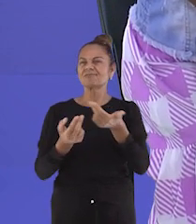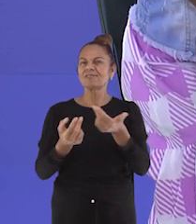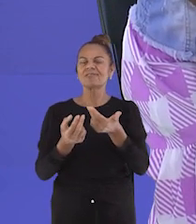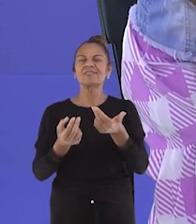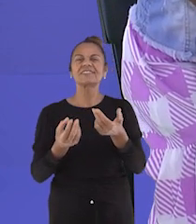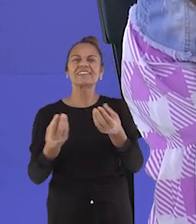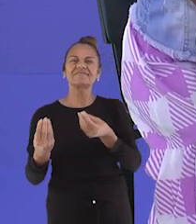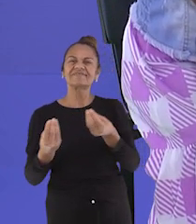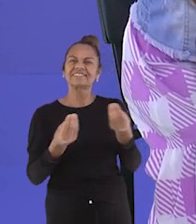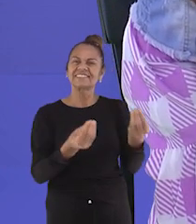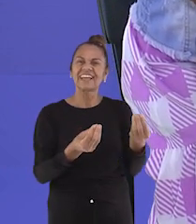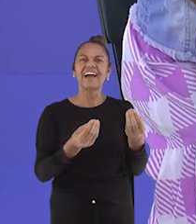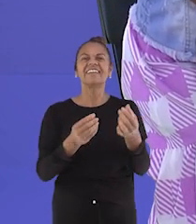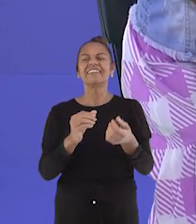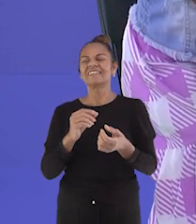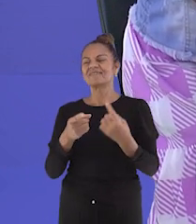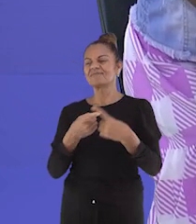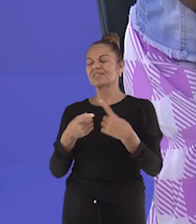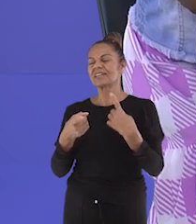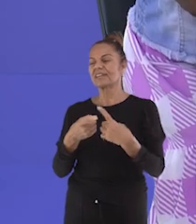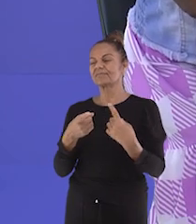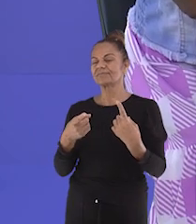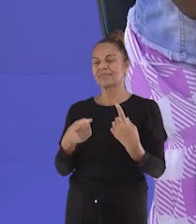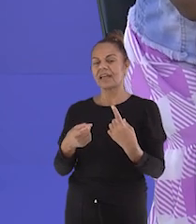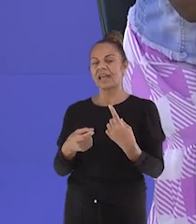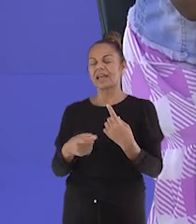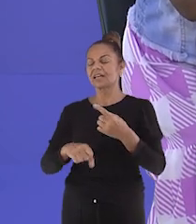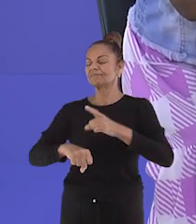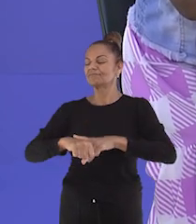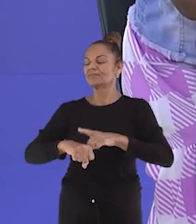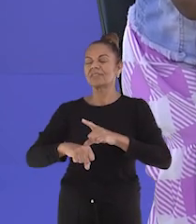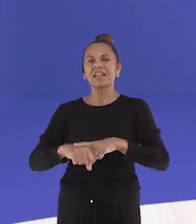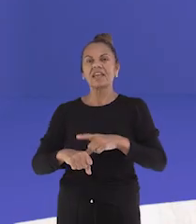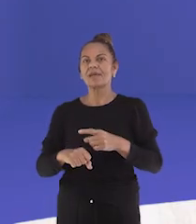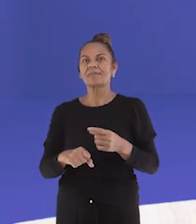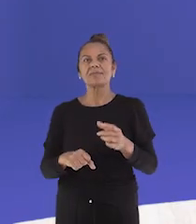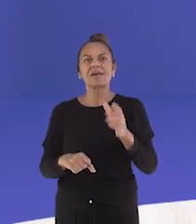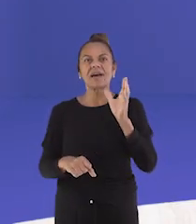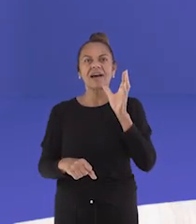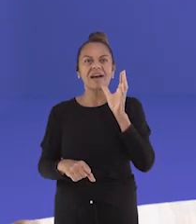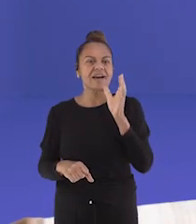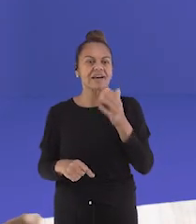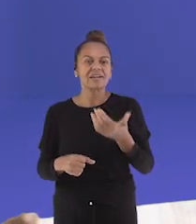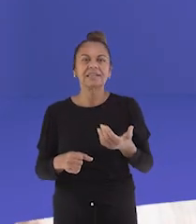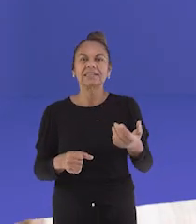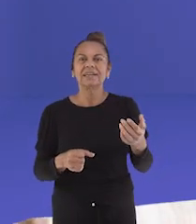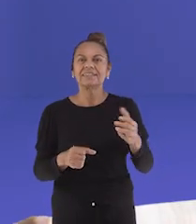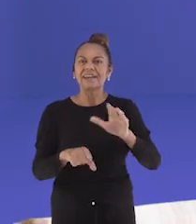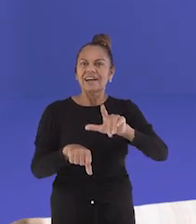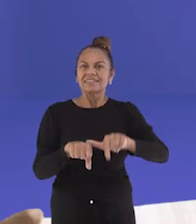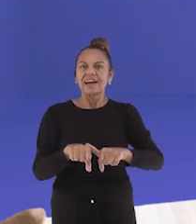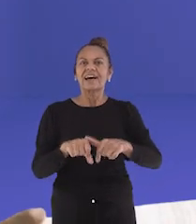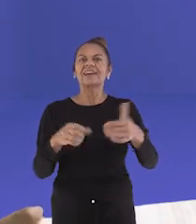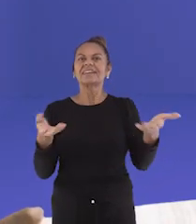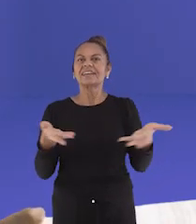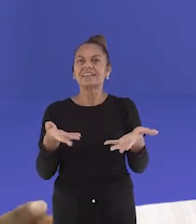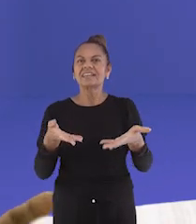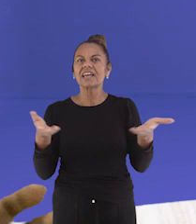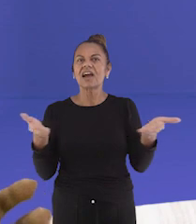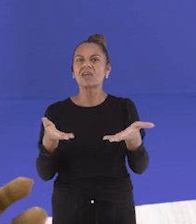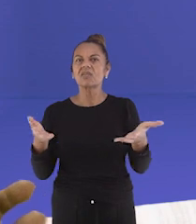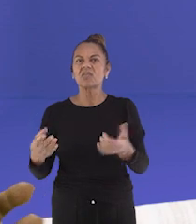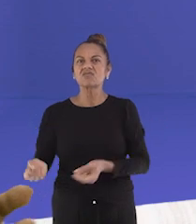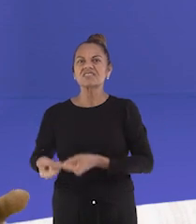feliz porque ela tinha vontade de aprender, porque aquele tempo dela foi cortado. E ela venceu um desafio, né? Quando ela venceu